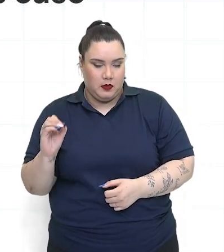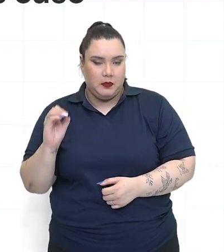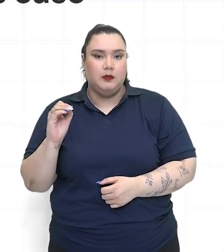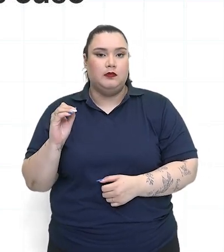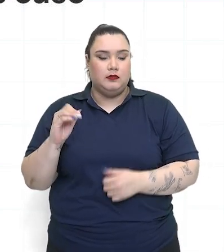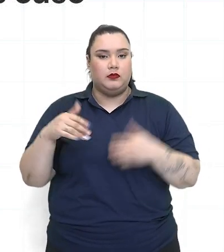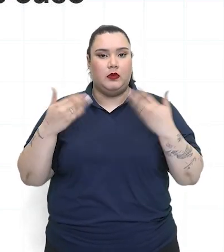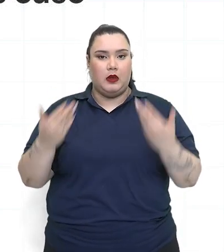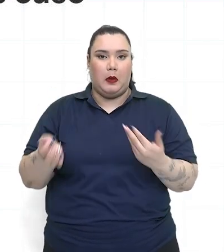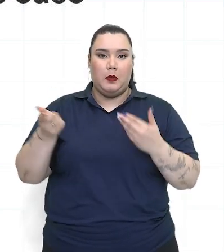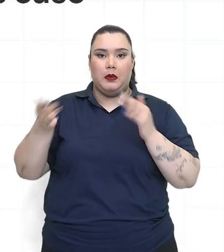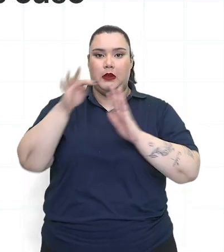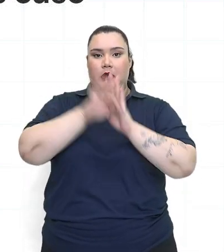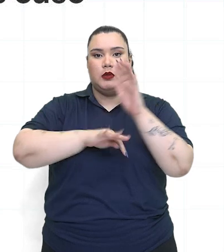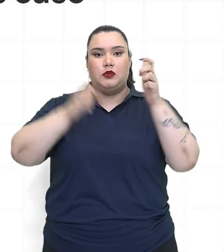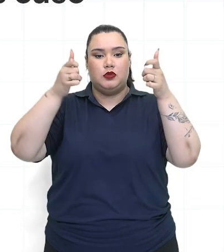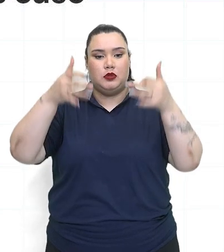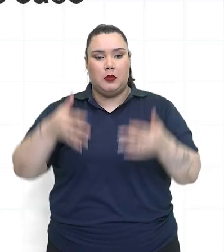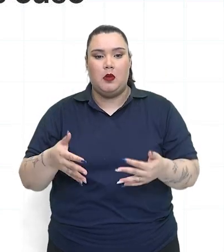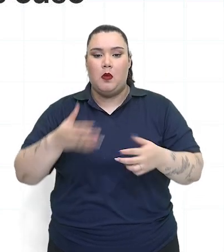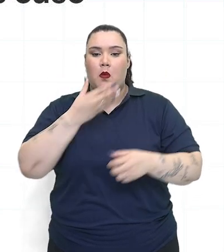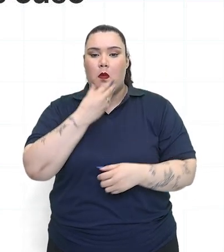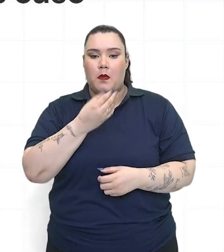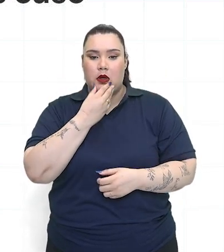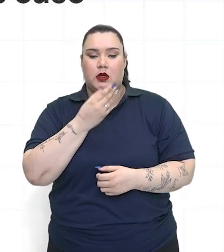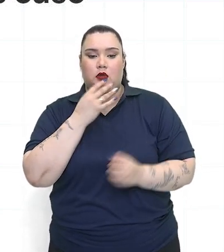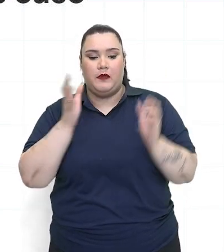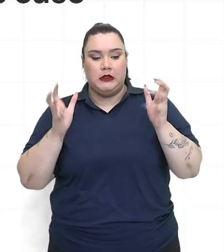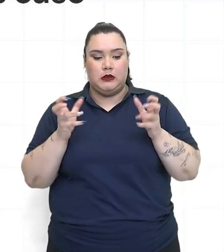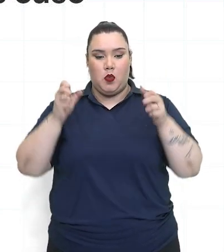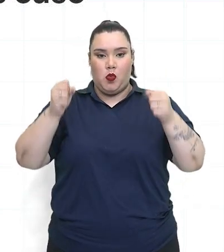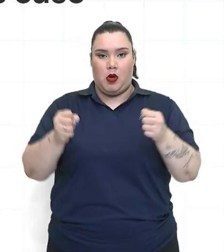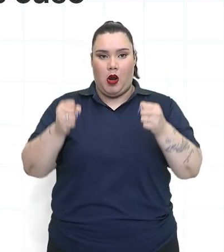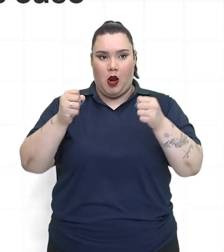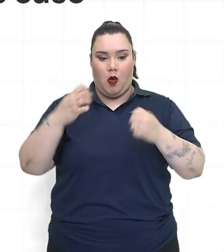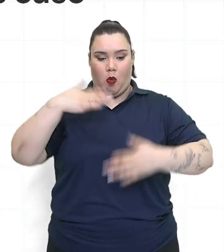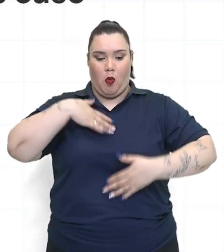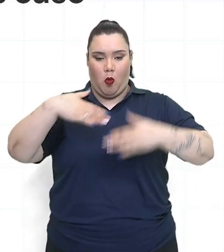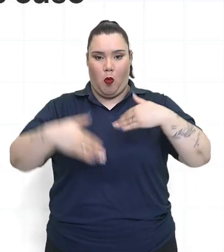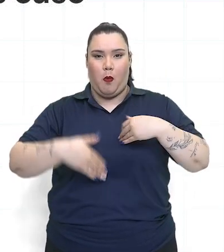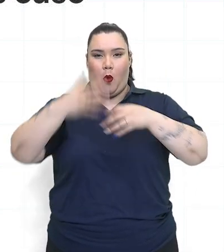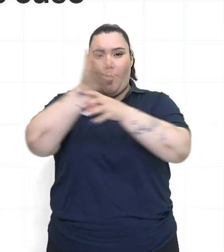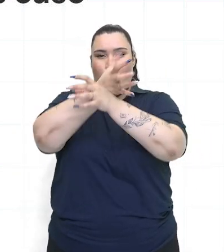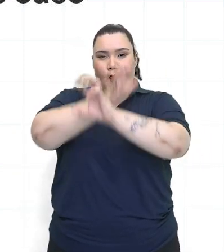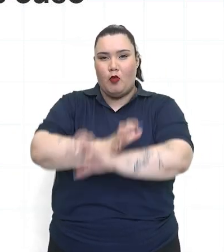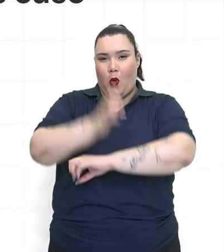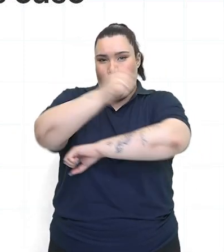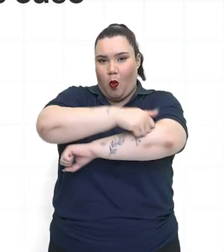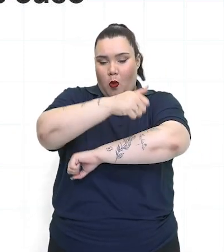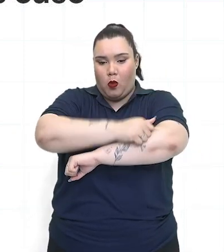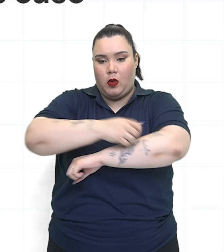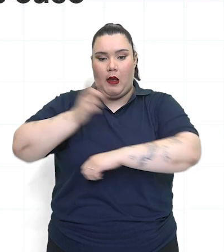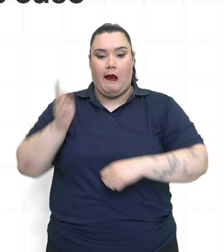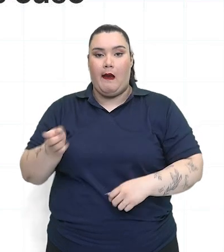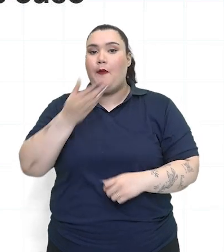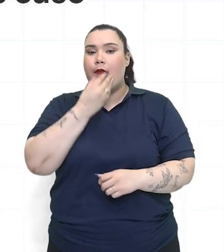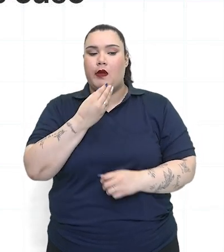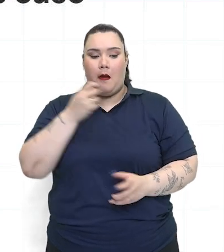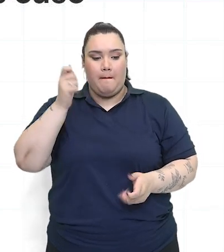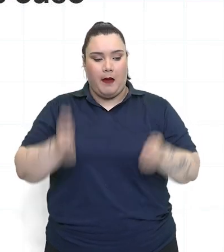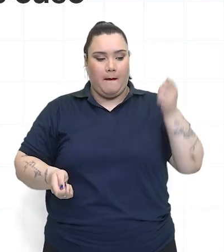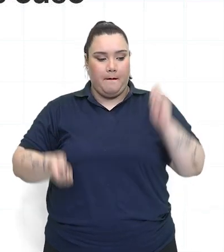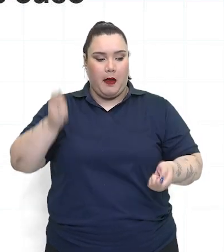segurar o esqueleto, porque ele teria que mover os ossos do braço, fazer o gesto necessário. Isso já para